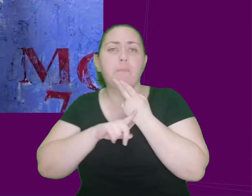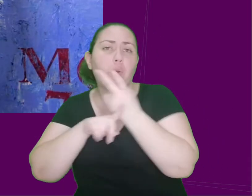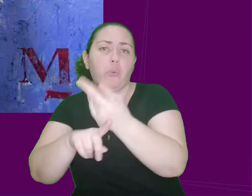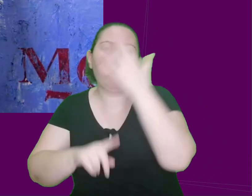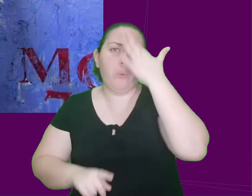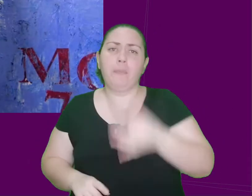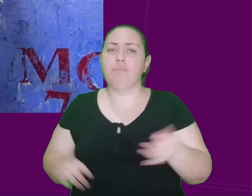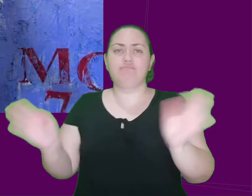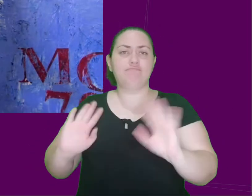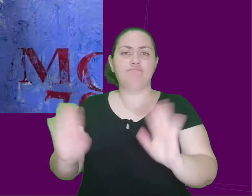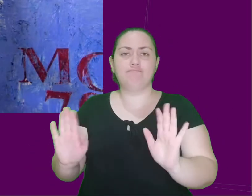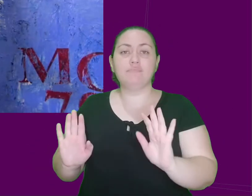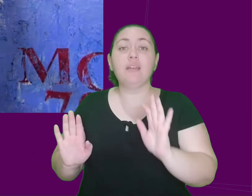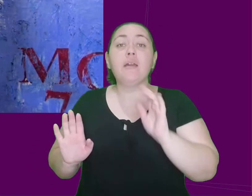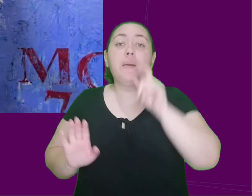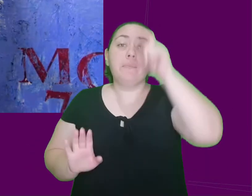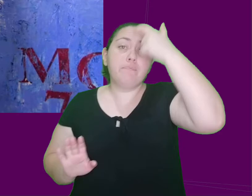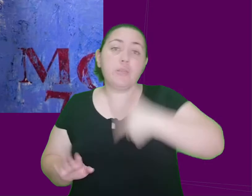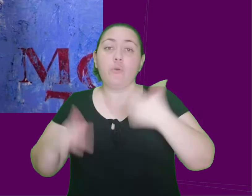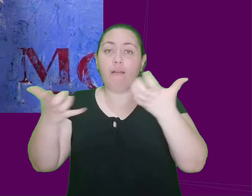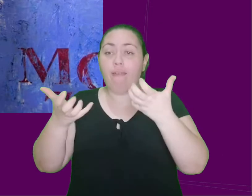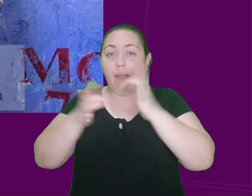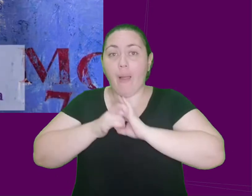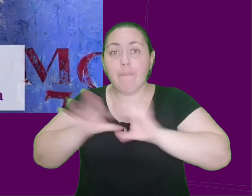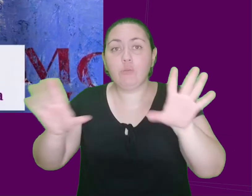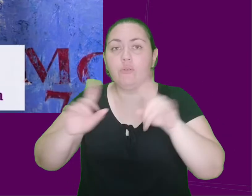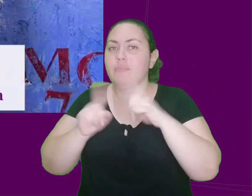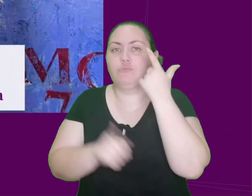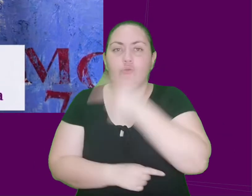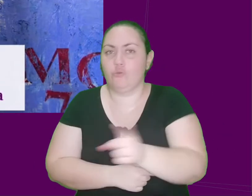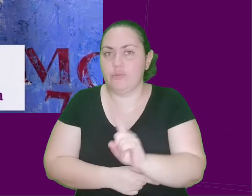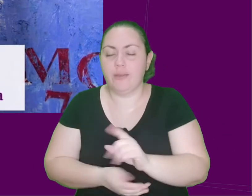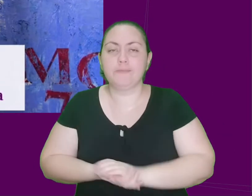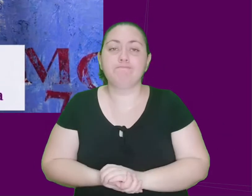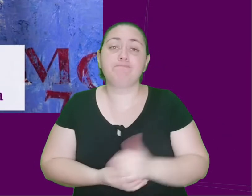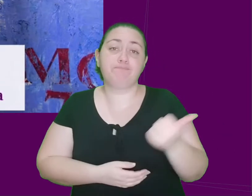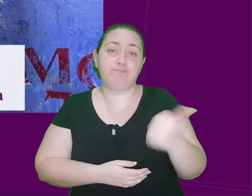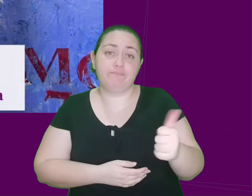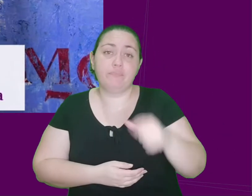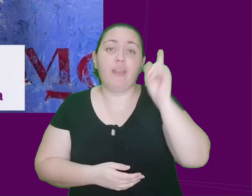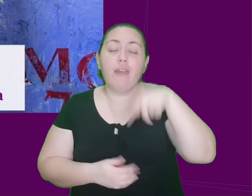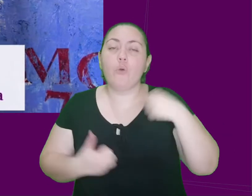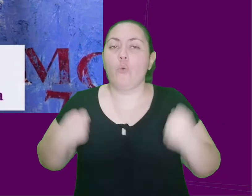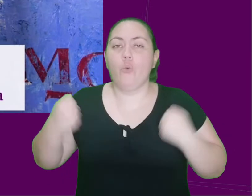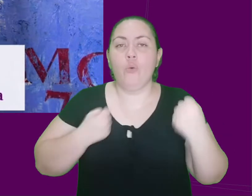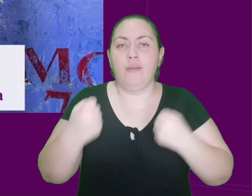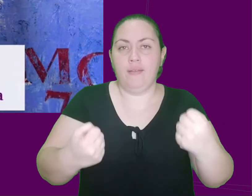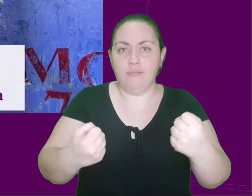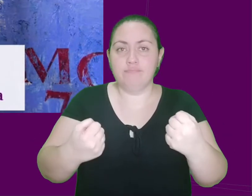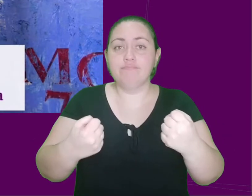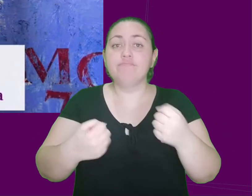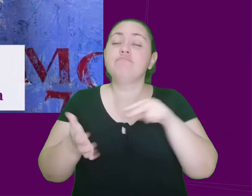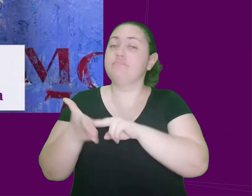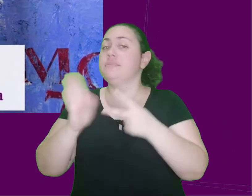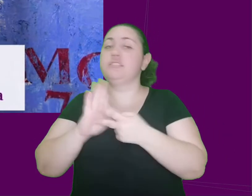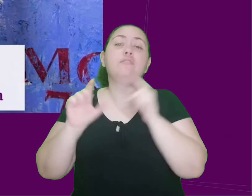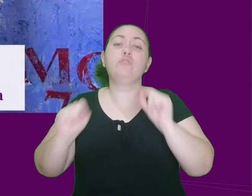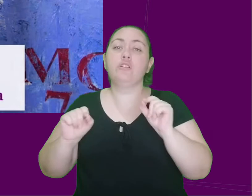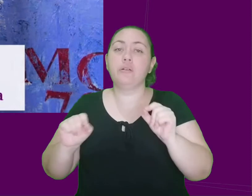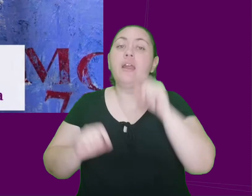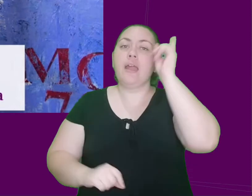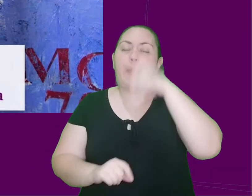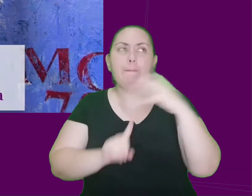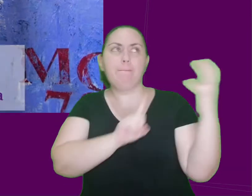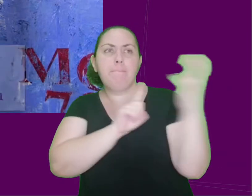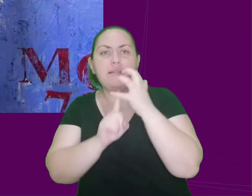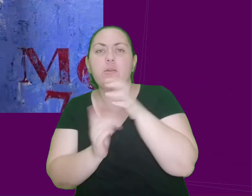E o sujeito quer abandonar tudo, mas não consegue. O 11º ponto seria correria, que por sua vez representa a pressão editorial